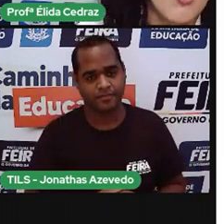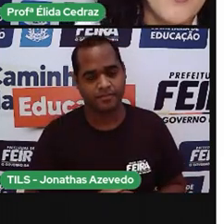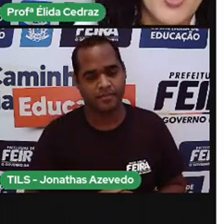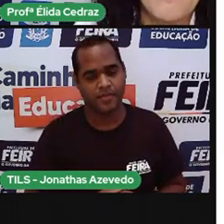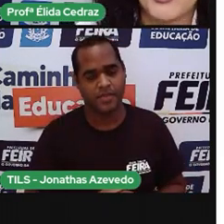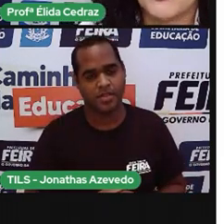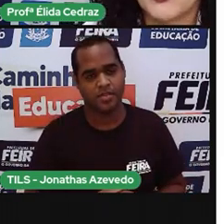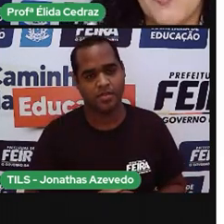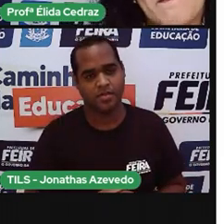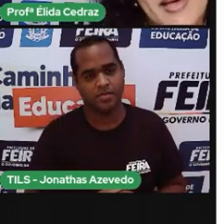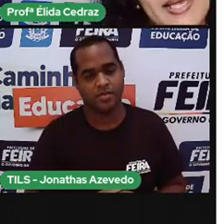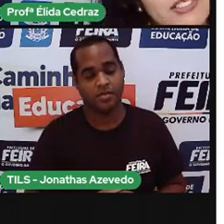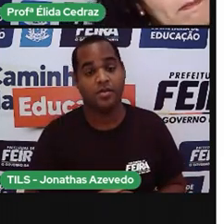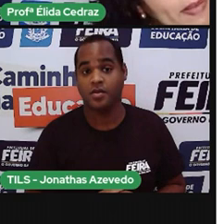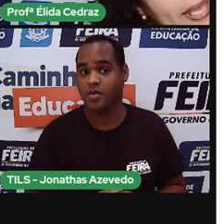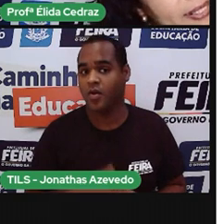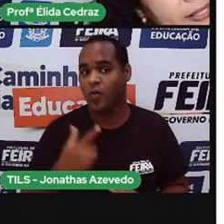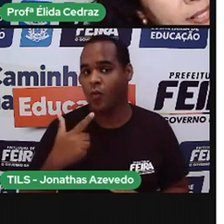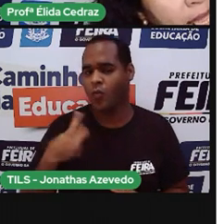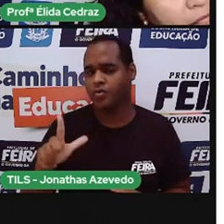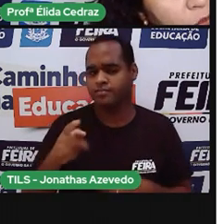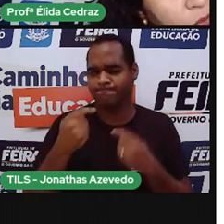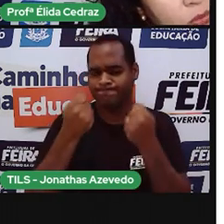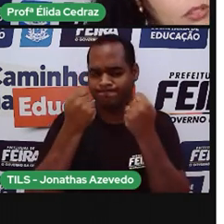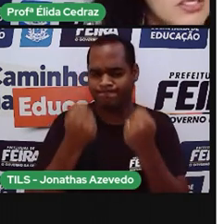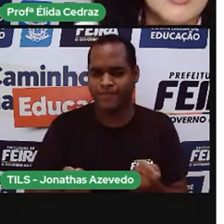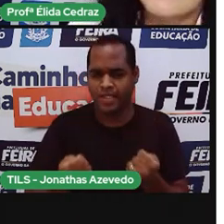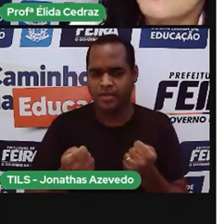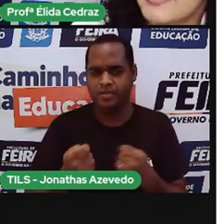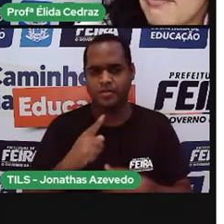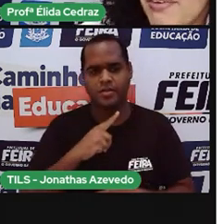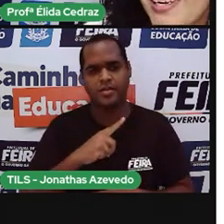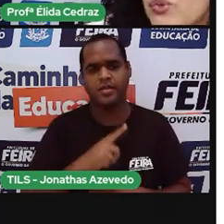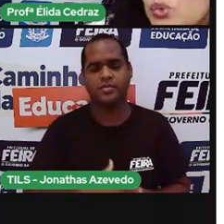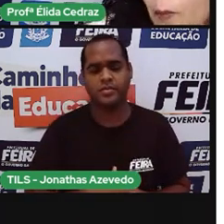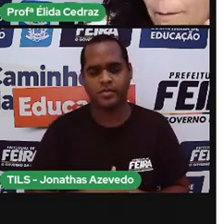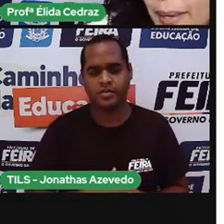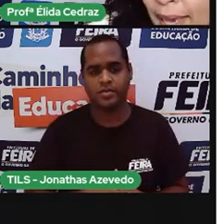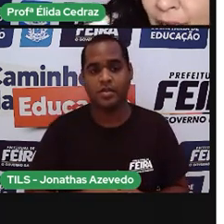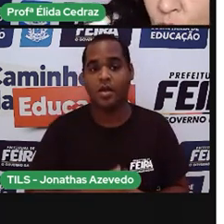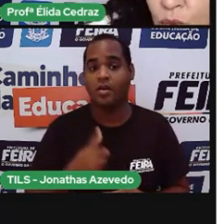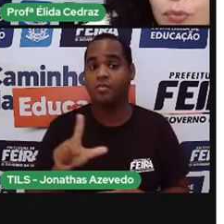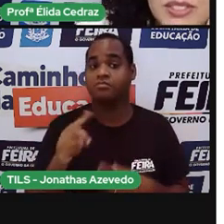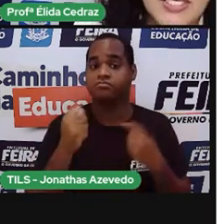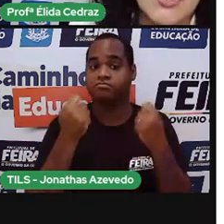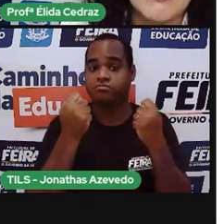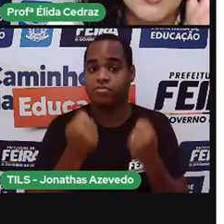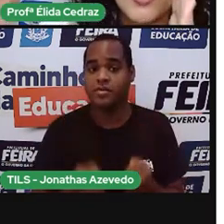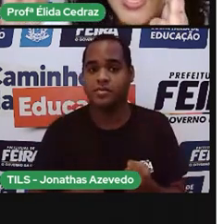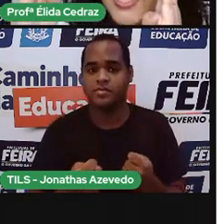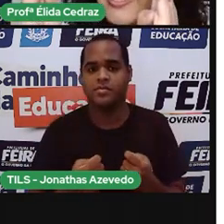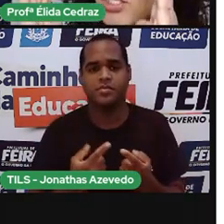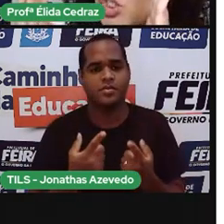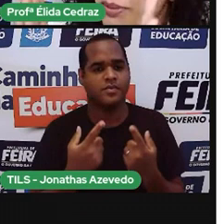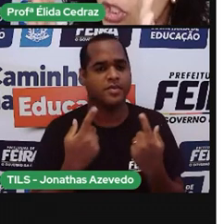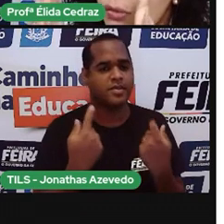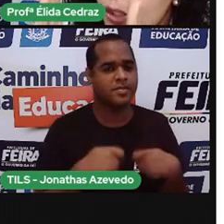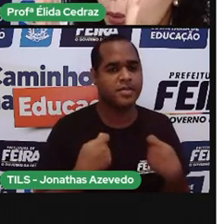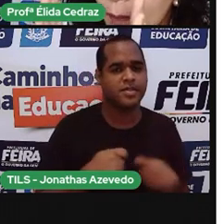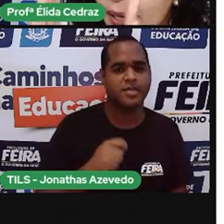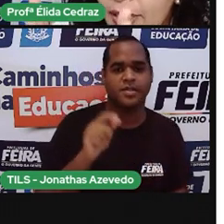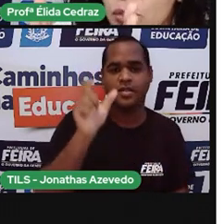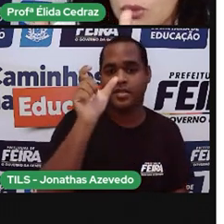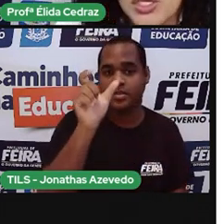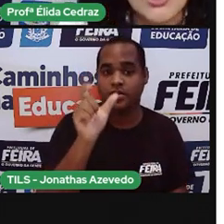C. Qual é o produto mais pesado? Se está falando do peso, você não vai olhar na